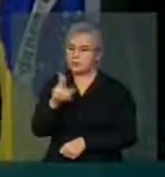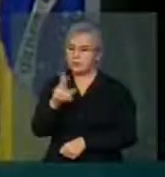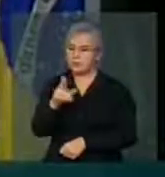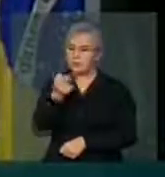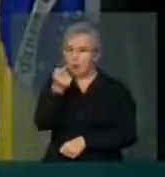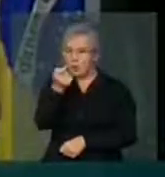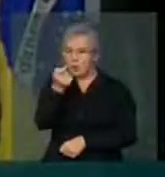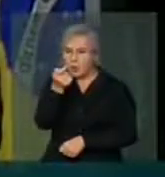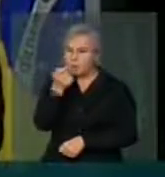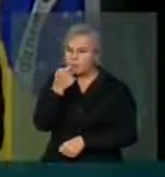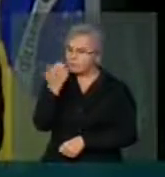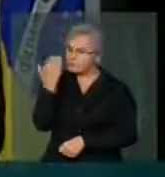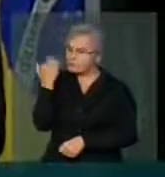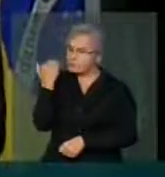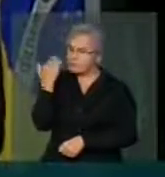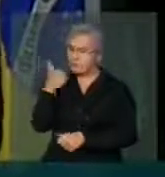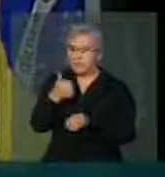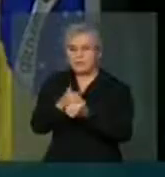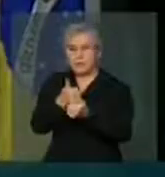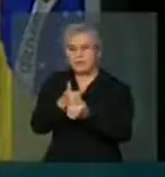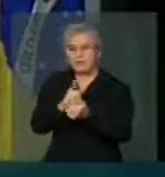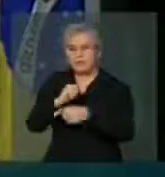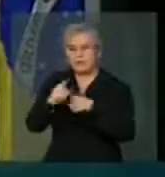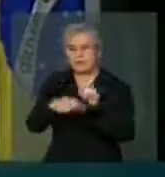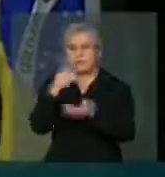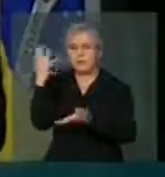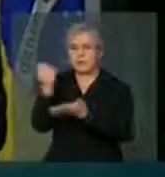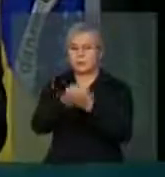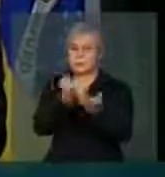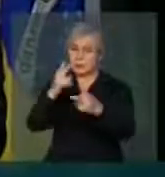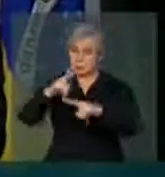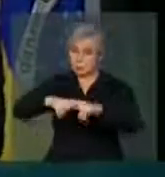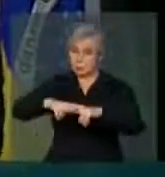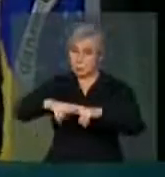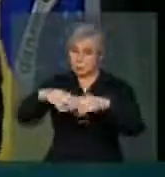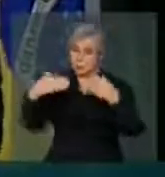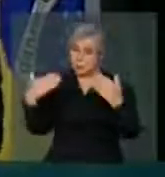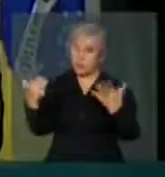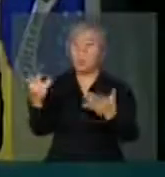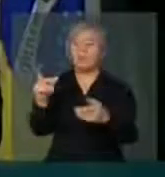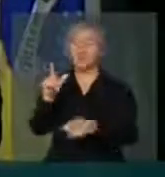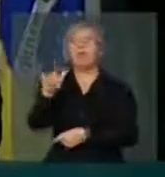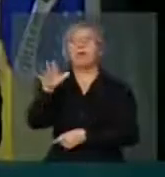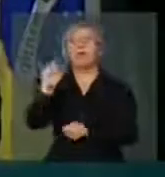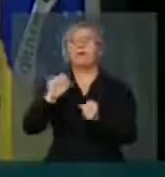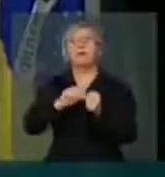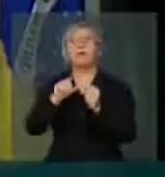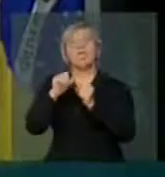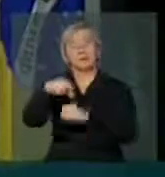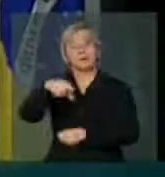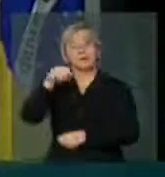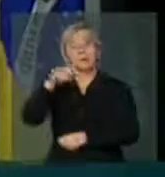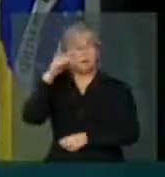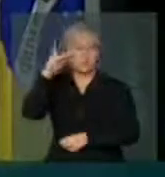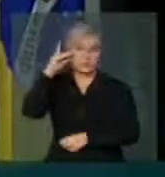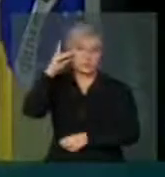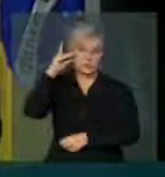por crimes cometidos contra a nação. Lula, então, escolhe Dilma